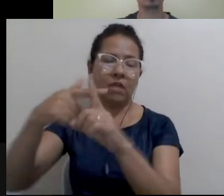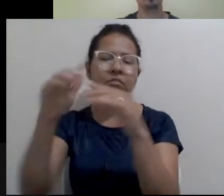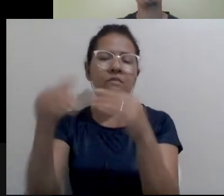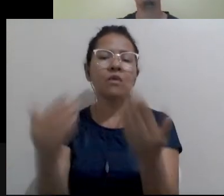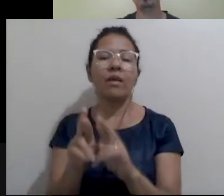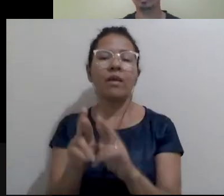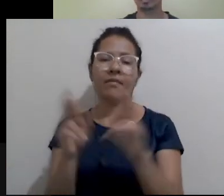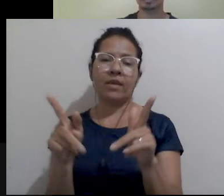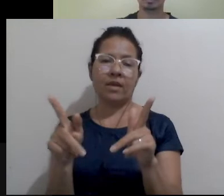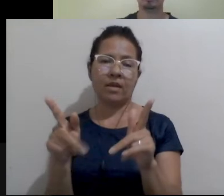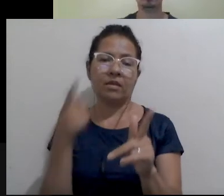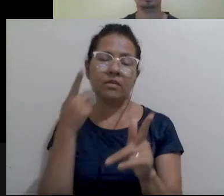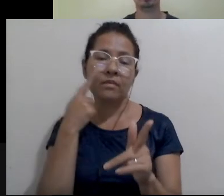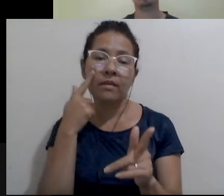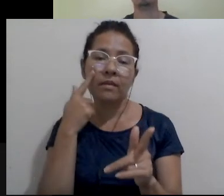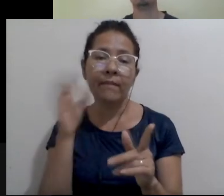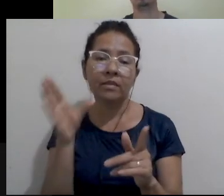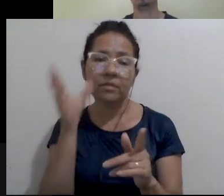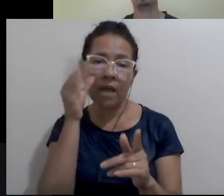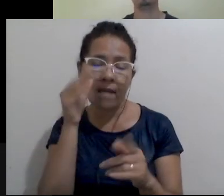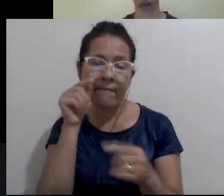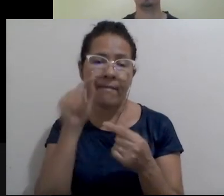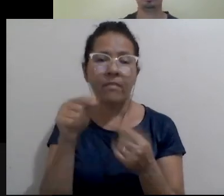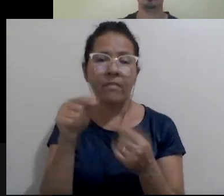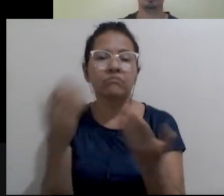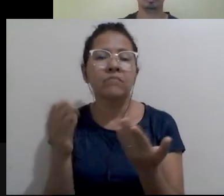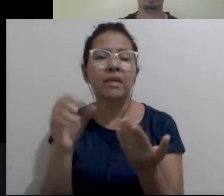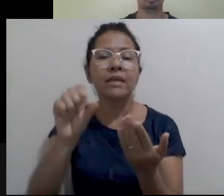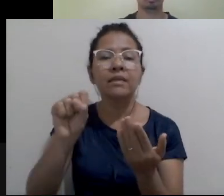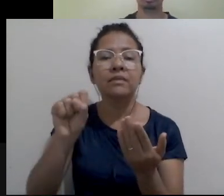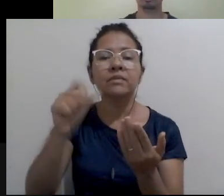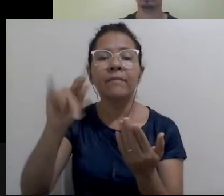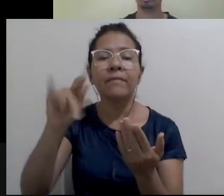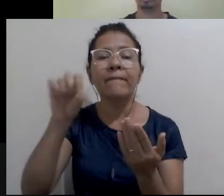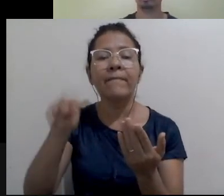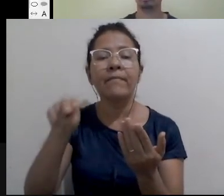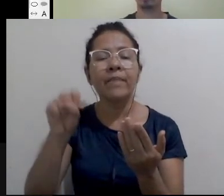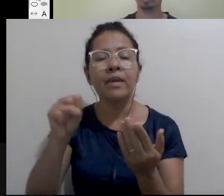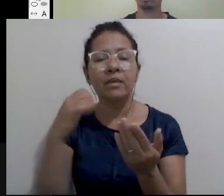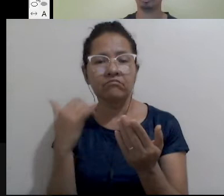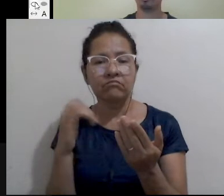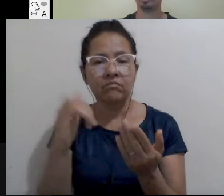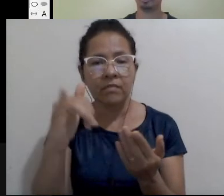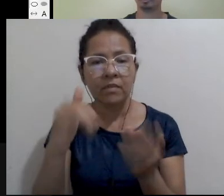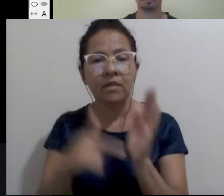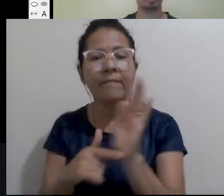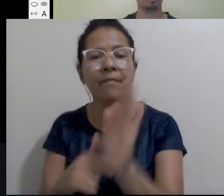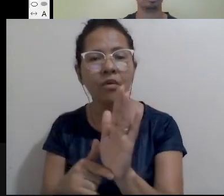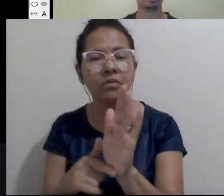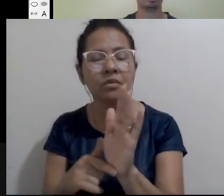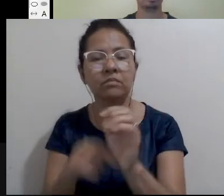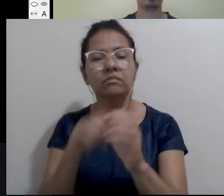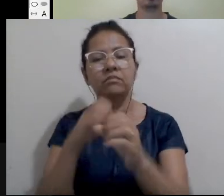agora? Uma vez que esses spins eletrônicos, né, quais são esses spins eletrônicos? Spin eletrônico é o que representa aqui,